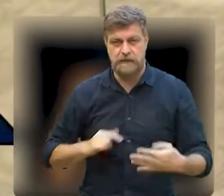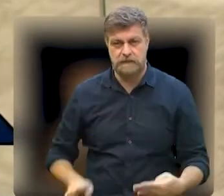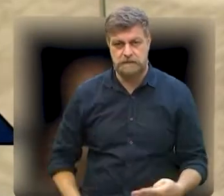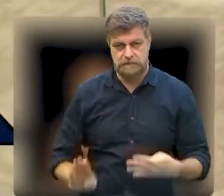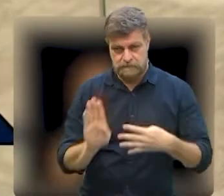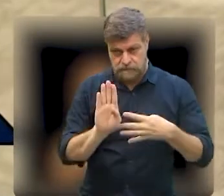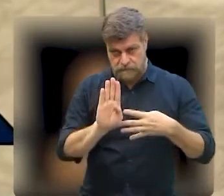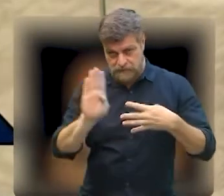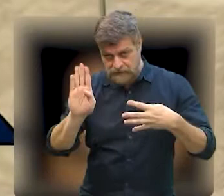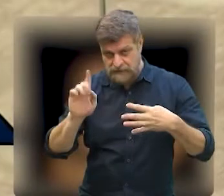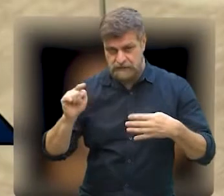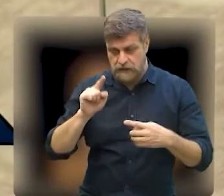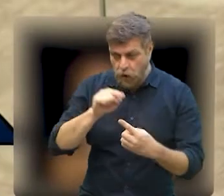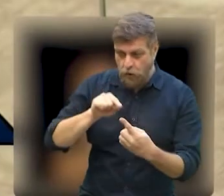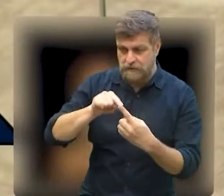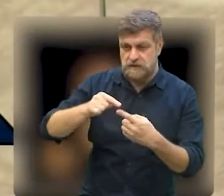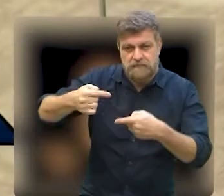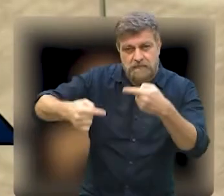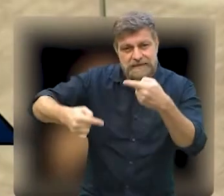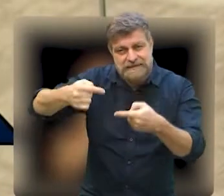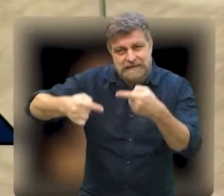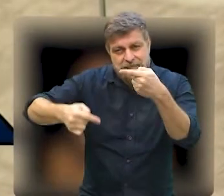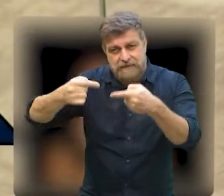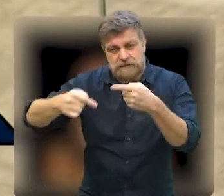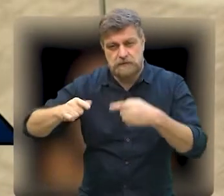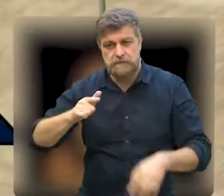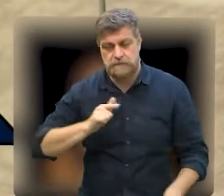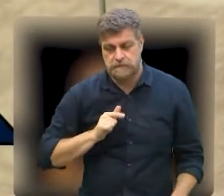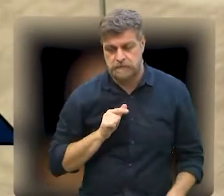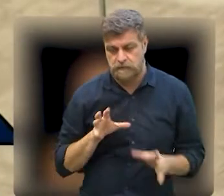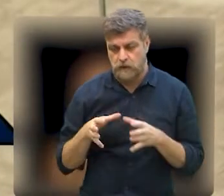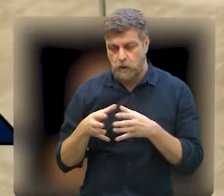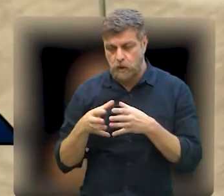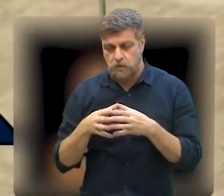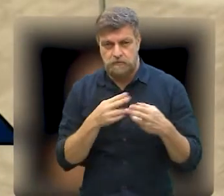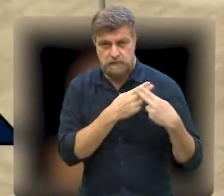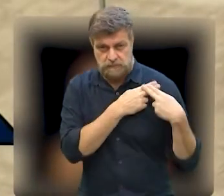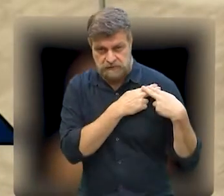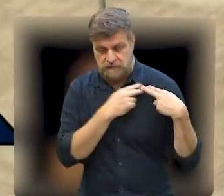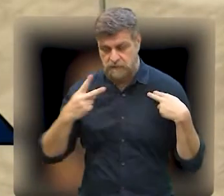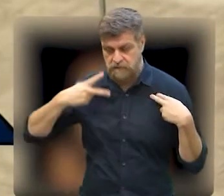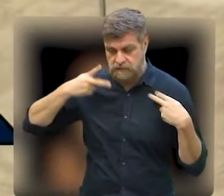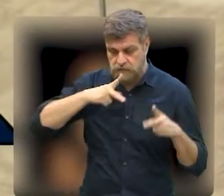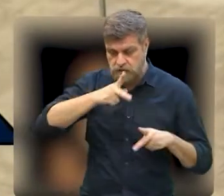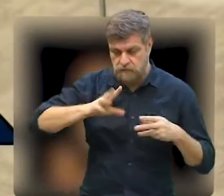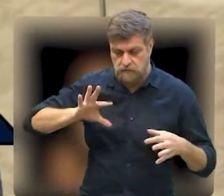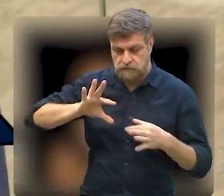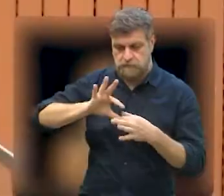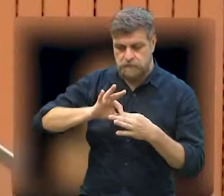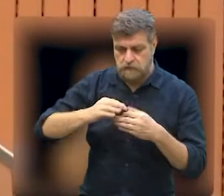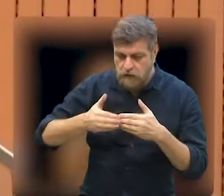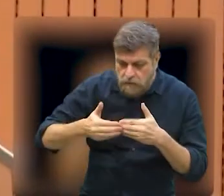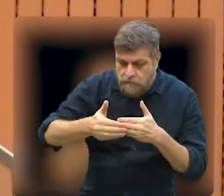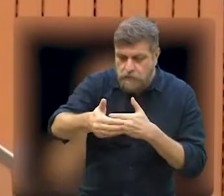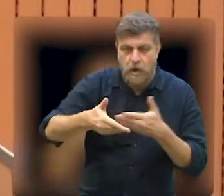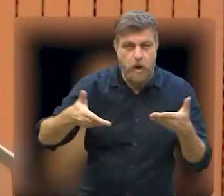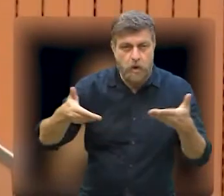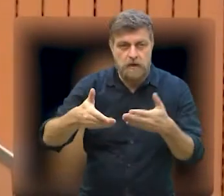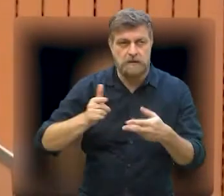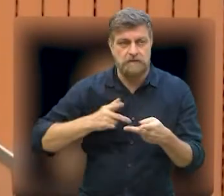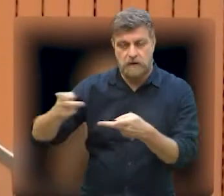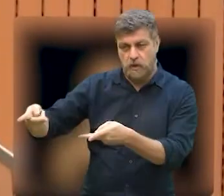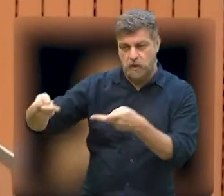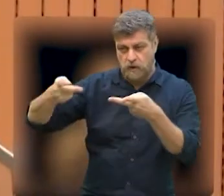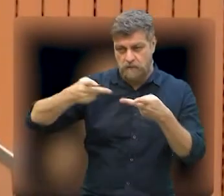muitos objetivos, muitas coisas a serem debatidas através dessa frente parlamentar e que foi iniciada hoje. Entre os convidados